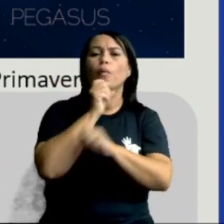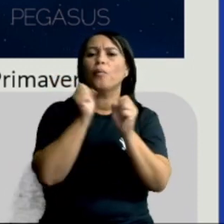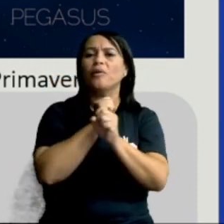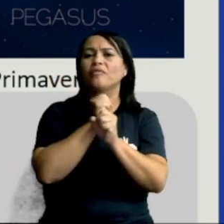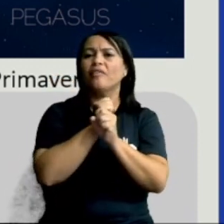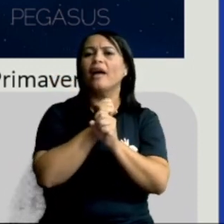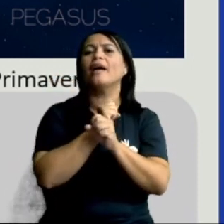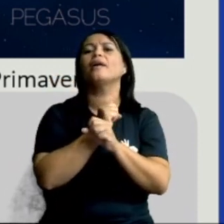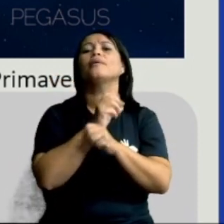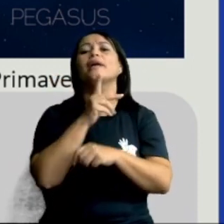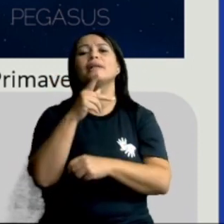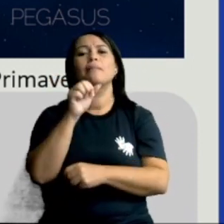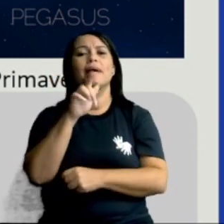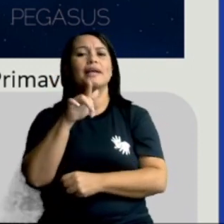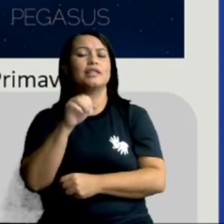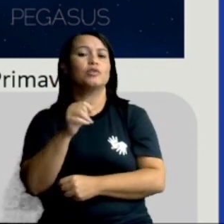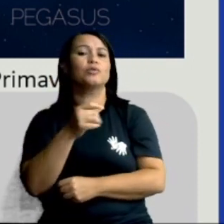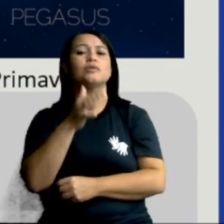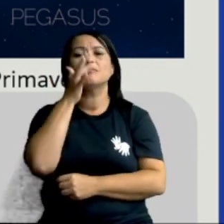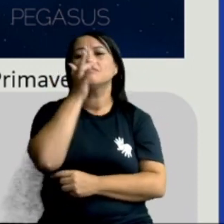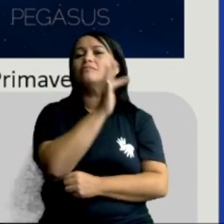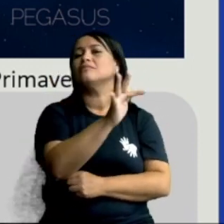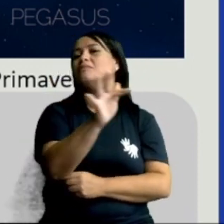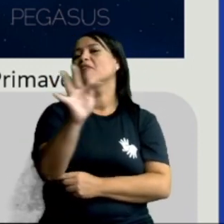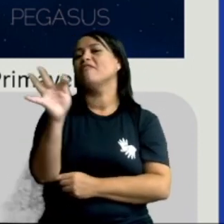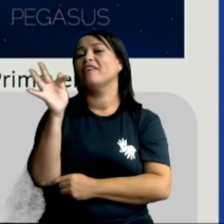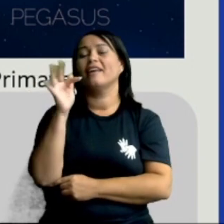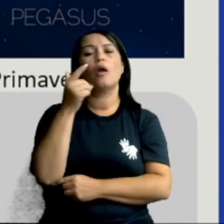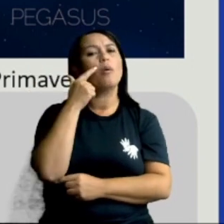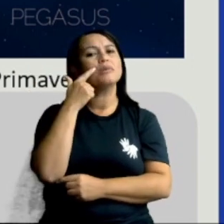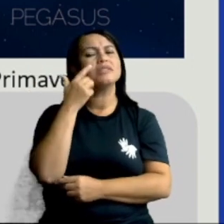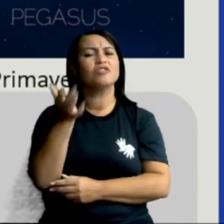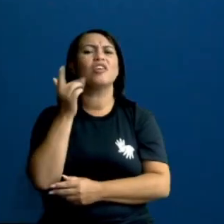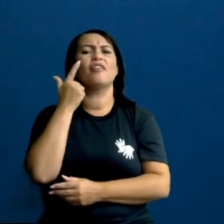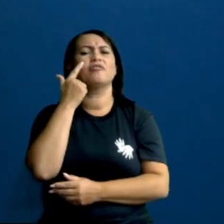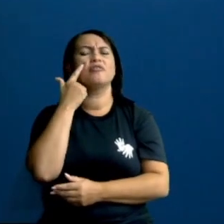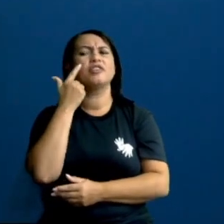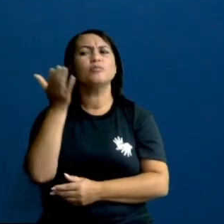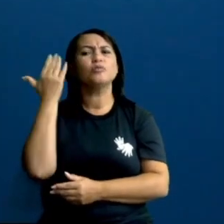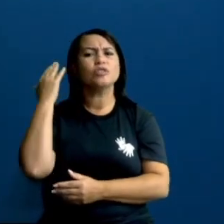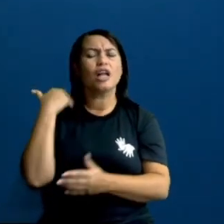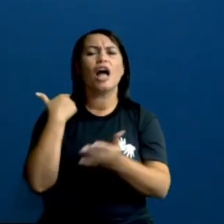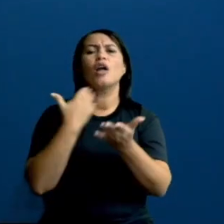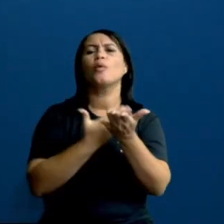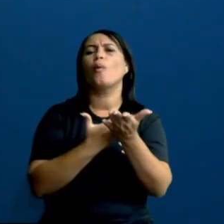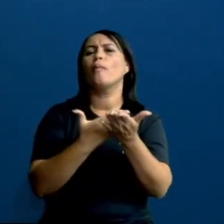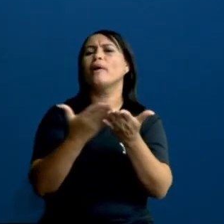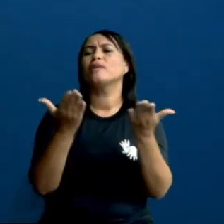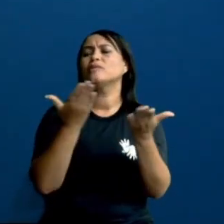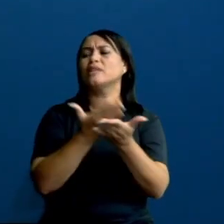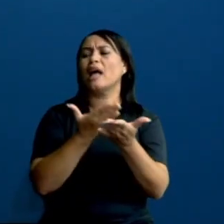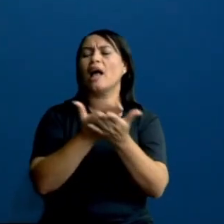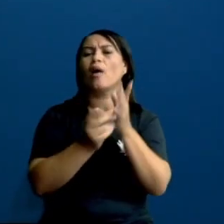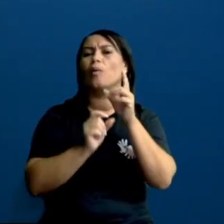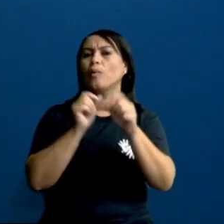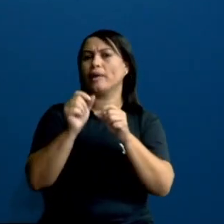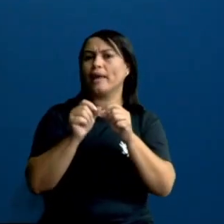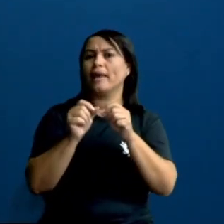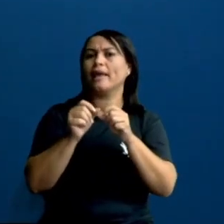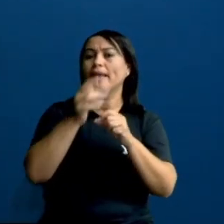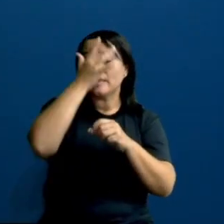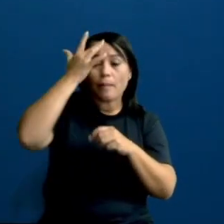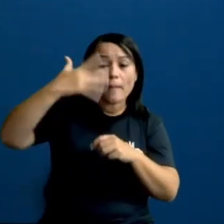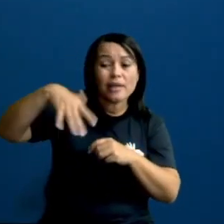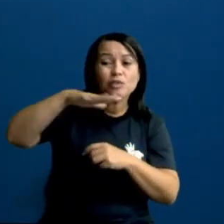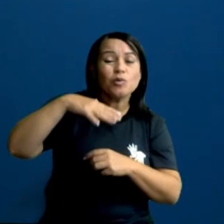a primavera. Então, a gente viu lá no início da aula que os povos antigos,